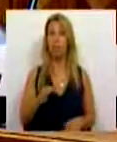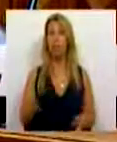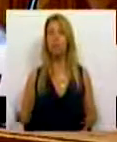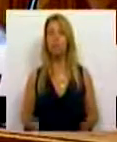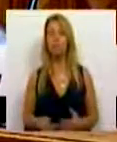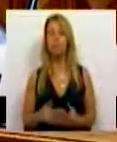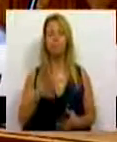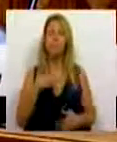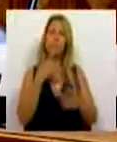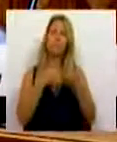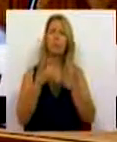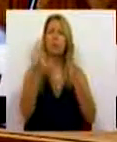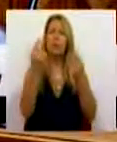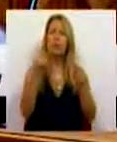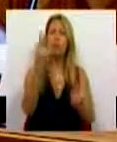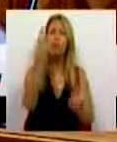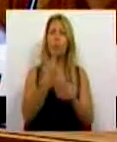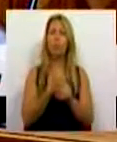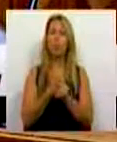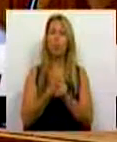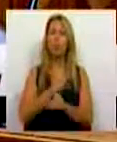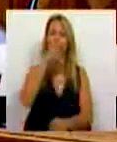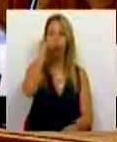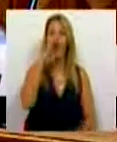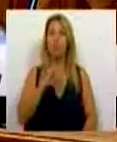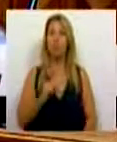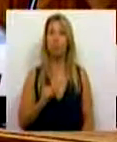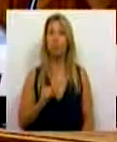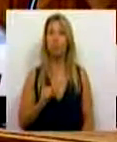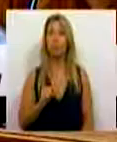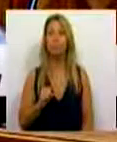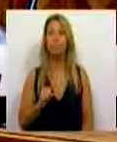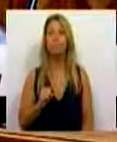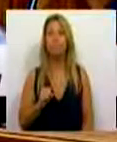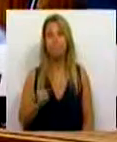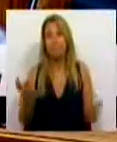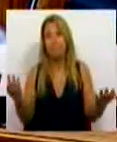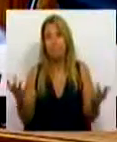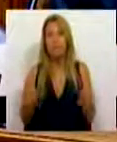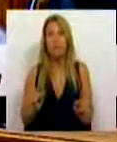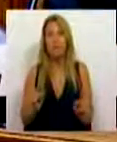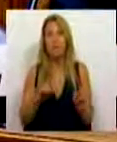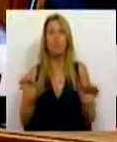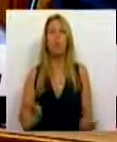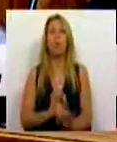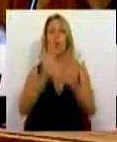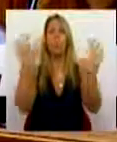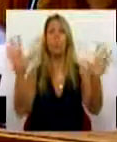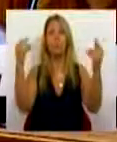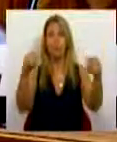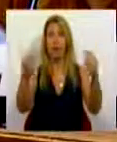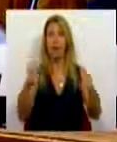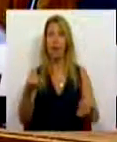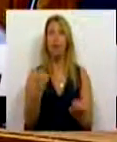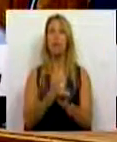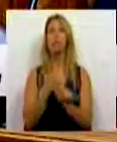E queria-lhe só perguntar uma coisa, Sr. Ministro, que é a seguinte. Assim sendo, é óbvio que existem